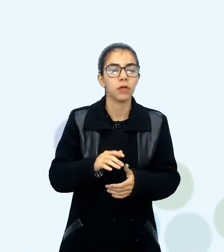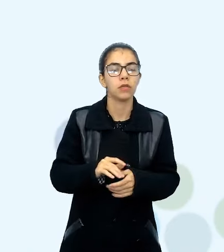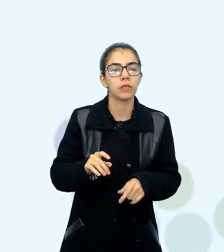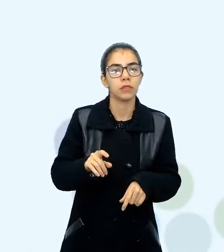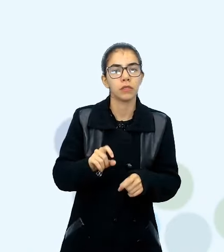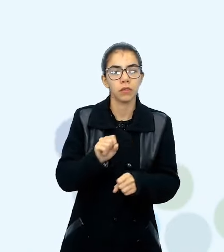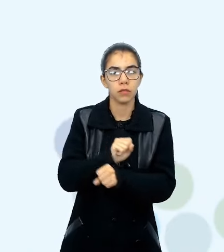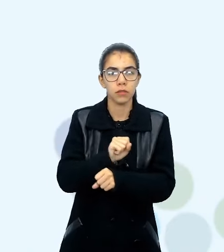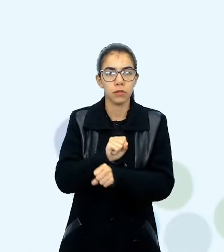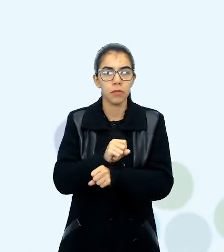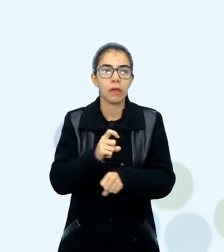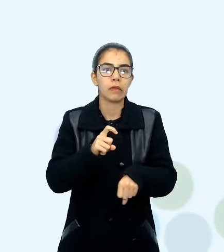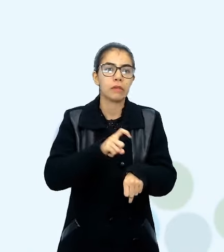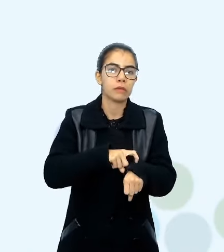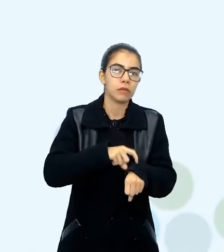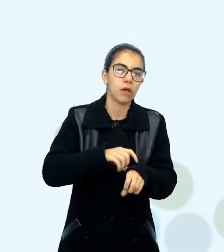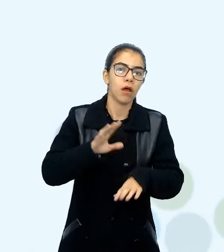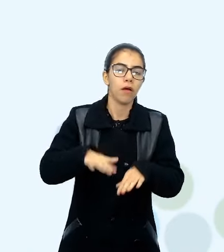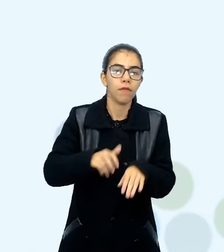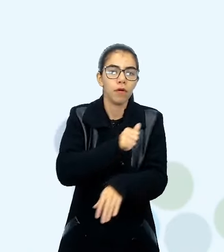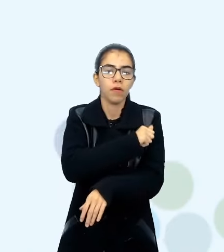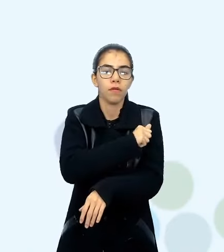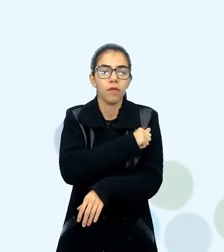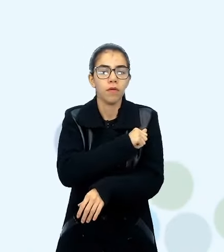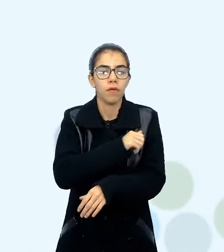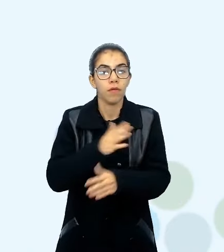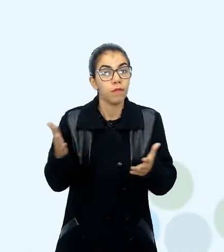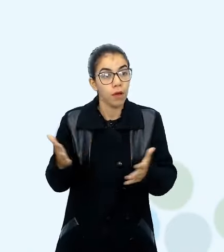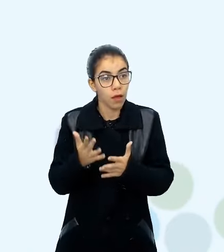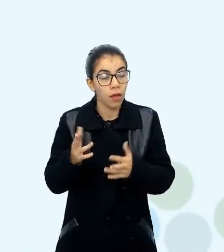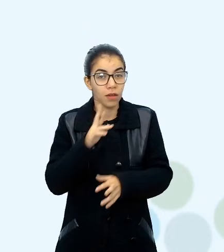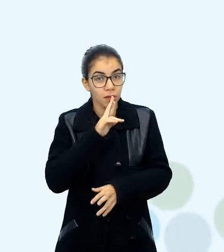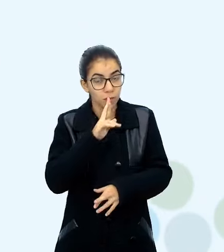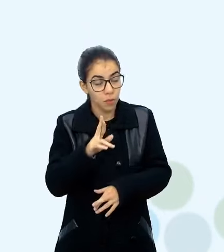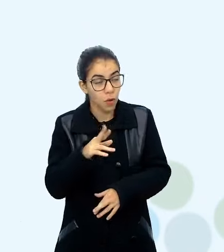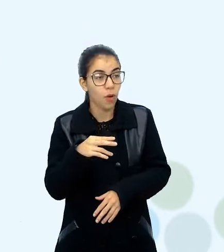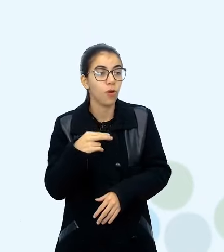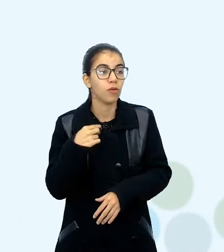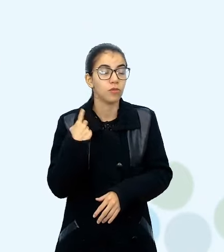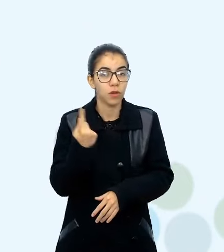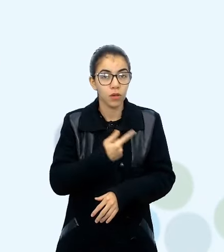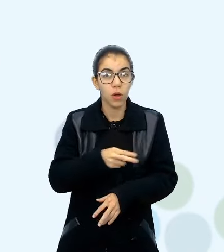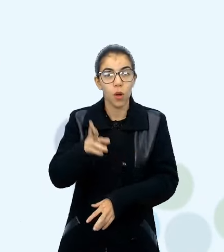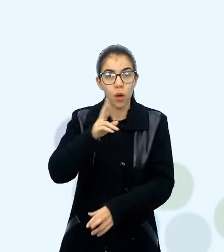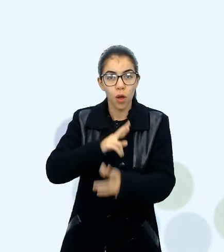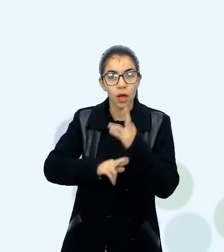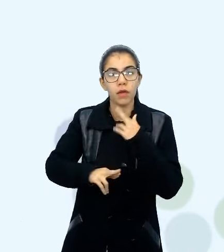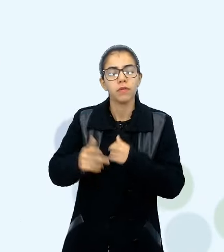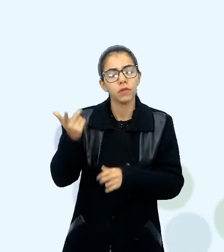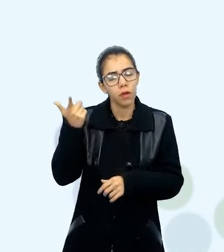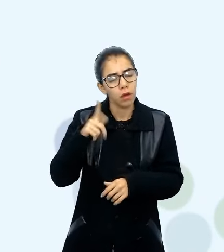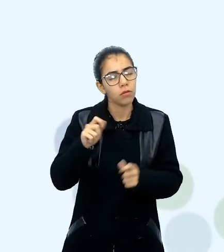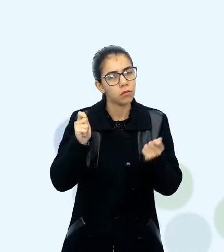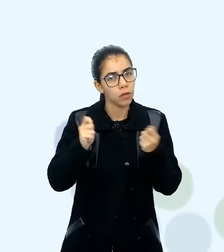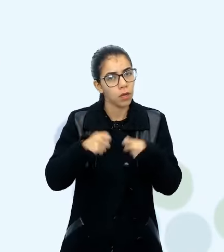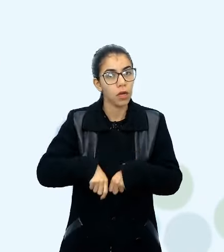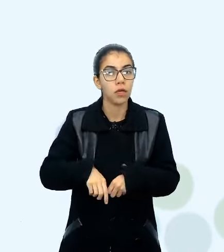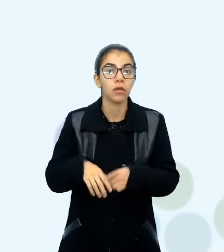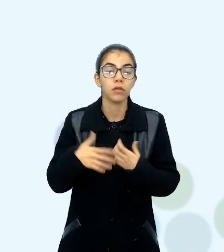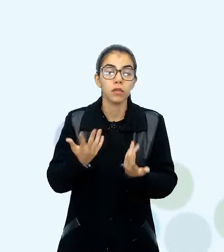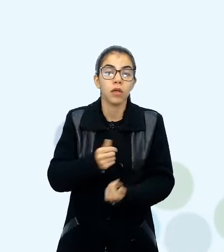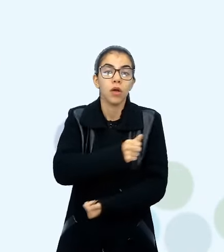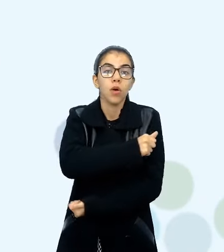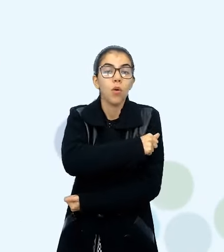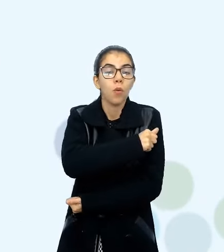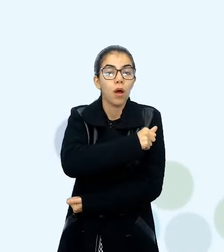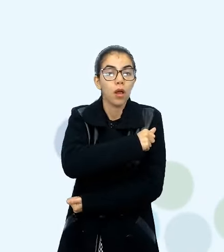tem aluno aqui que, às vezes, a gente fica, vai, responde para nós, olha, você consegue, né? Então, ela precisa